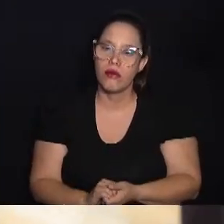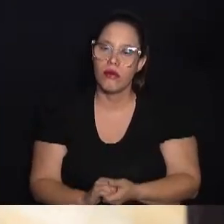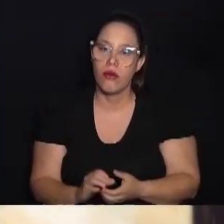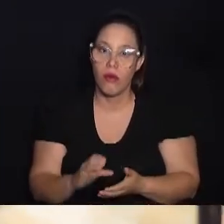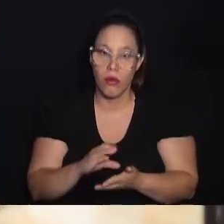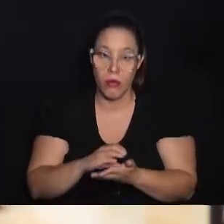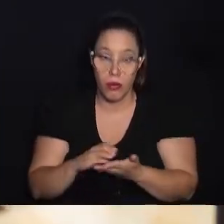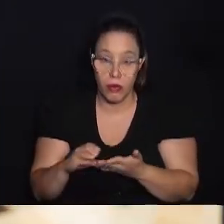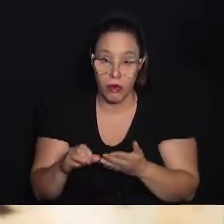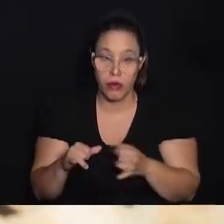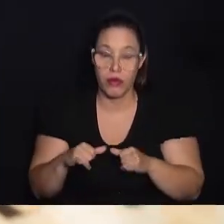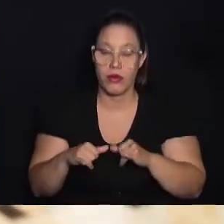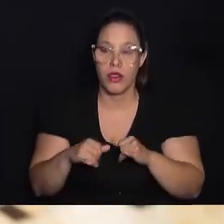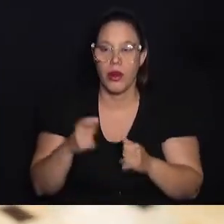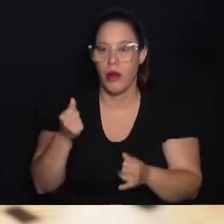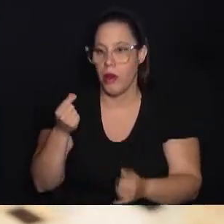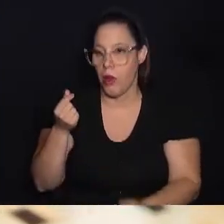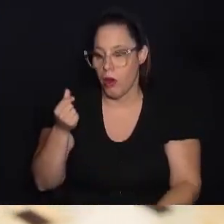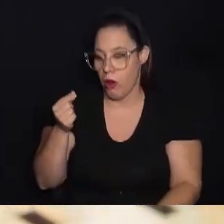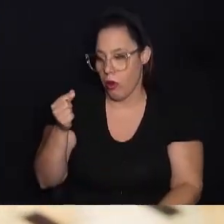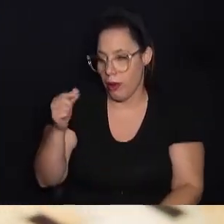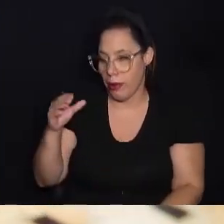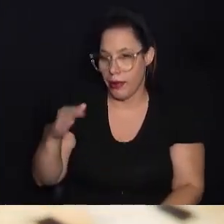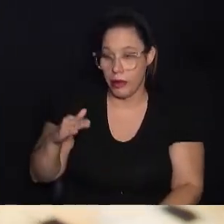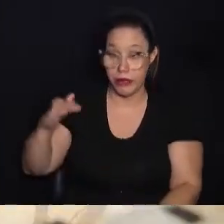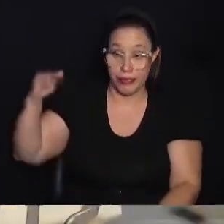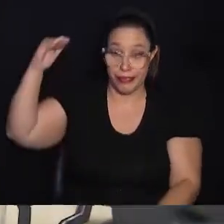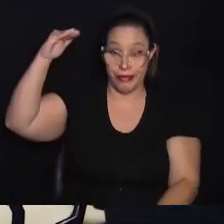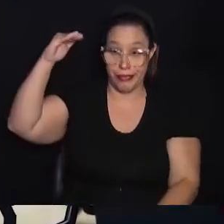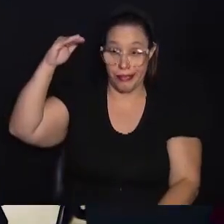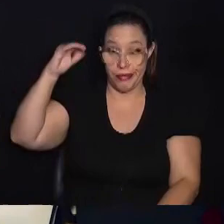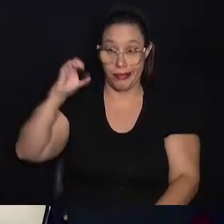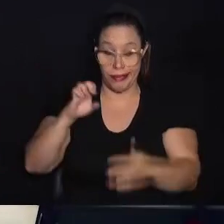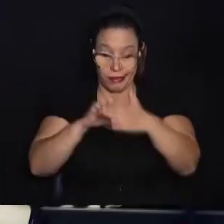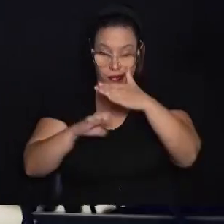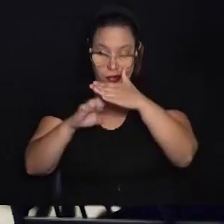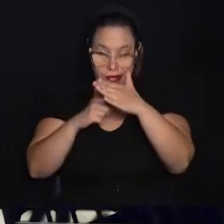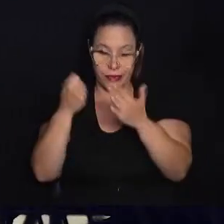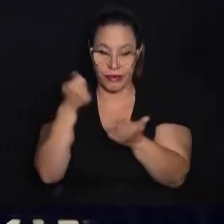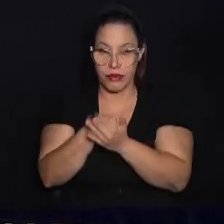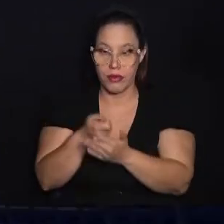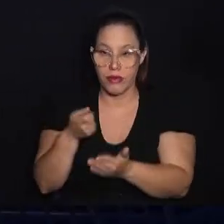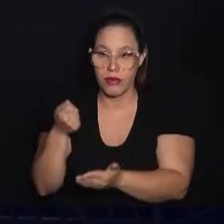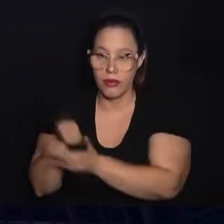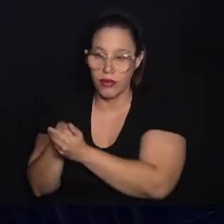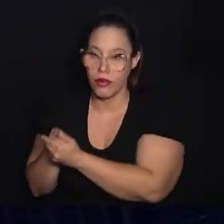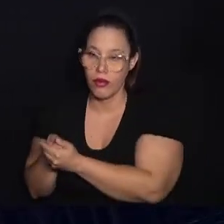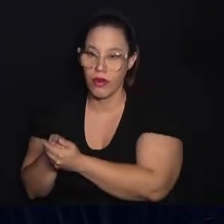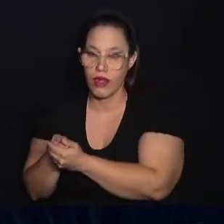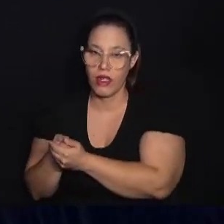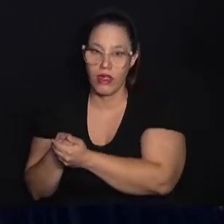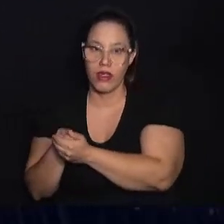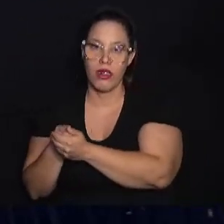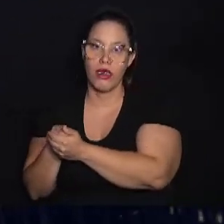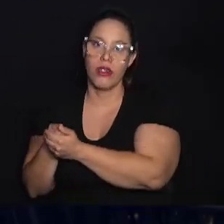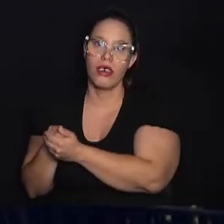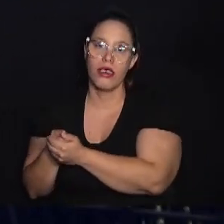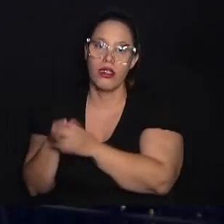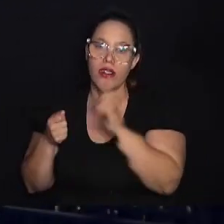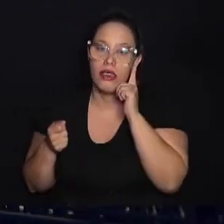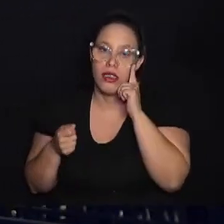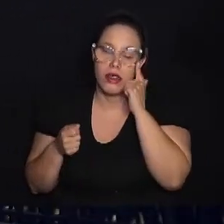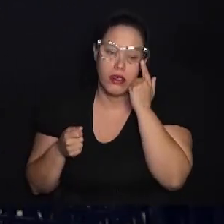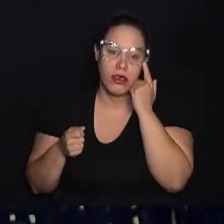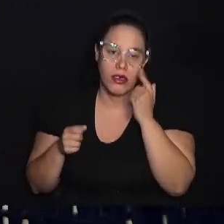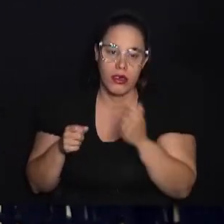mercado. Então os preços que essas gigantescas empresas colocam à disposição dos supermercados acabam